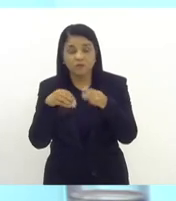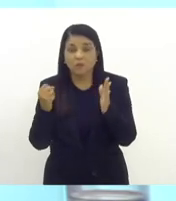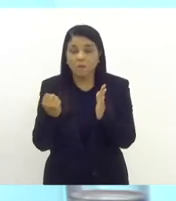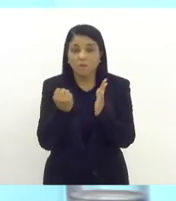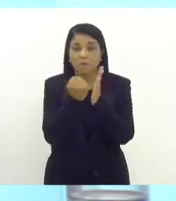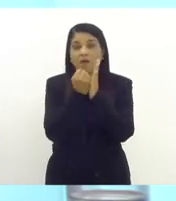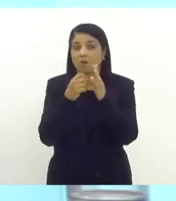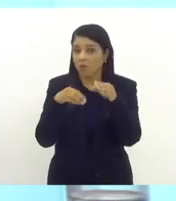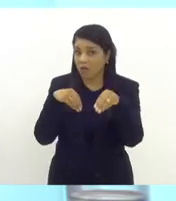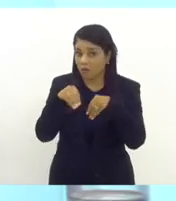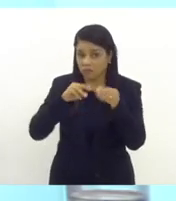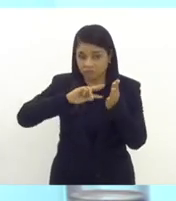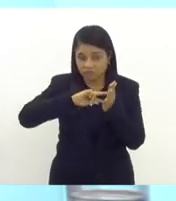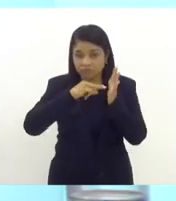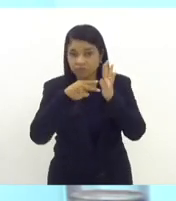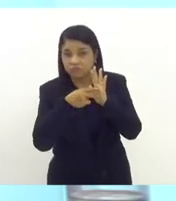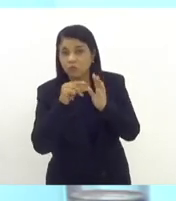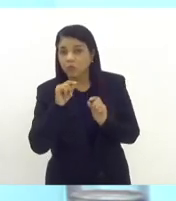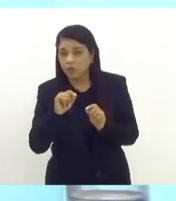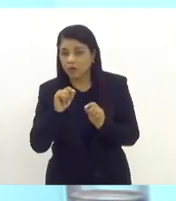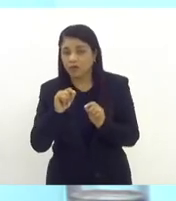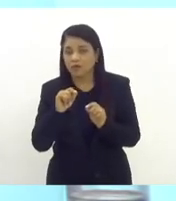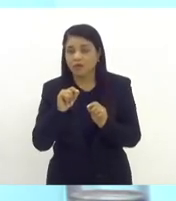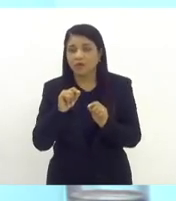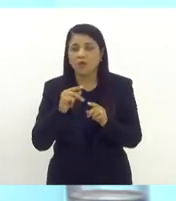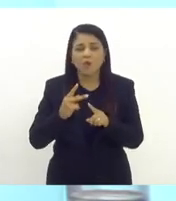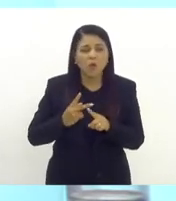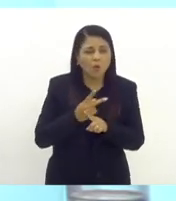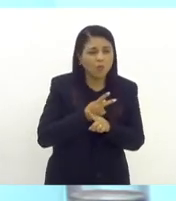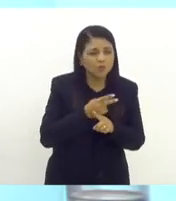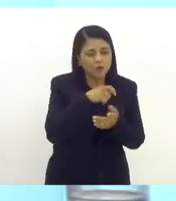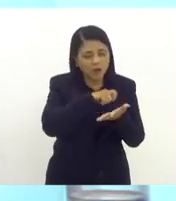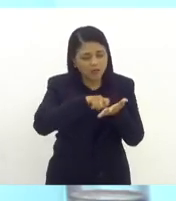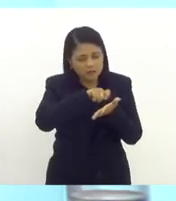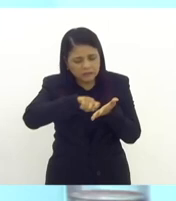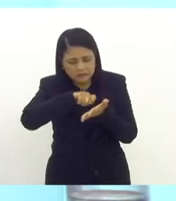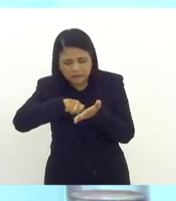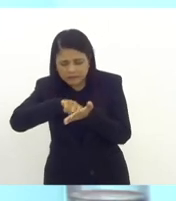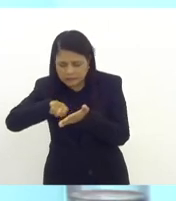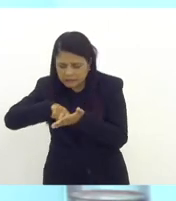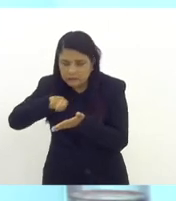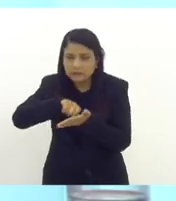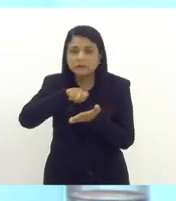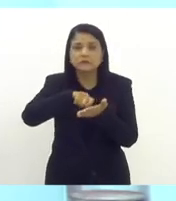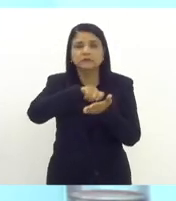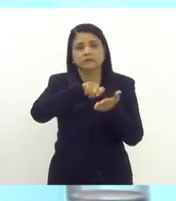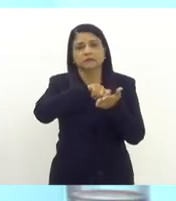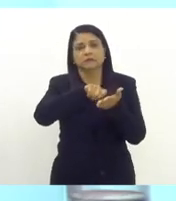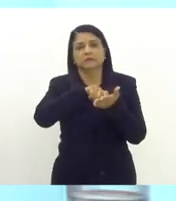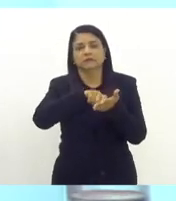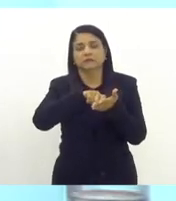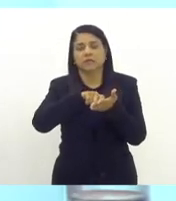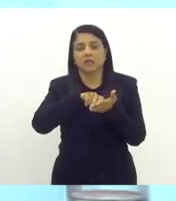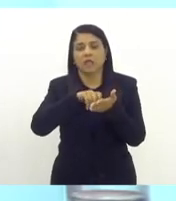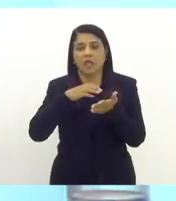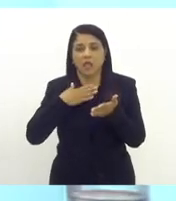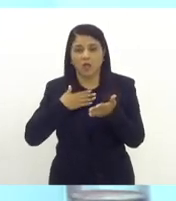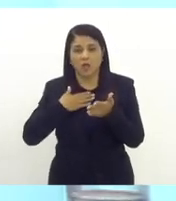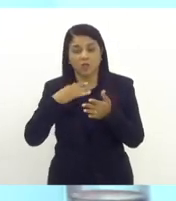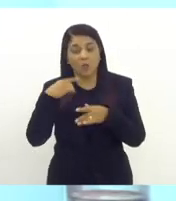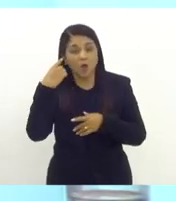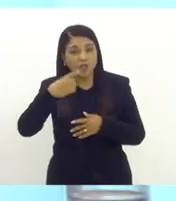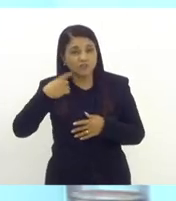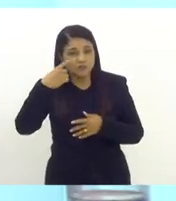regulatório é uma lei eu procurei até escrever algumas coisas até porque a gente como advogado acaba falando